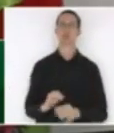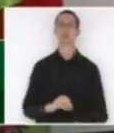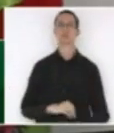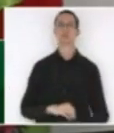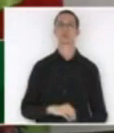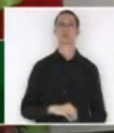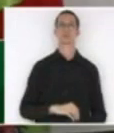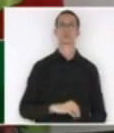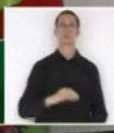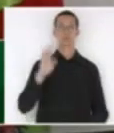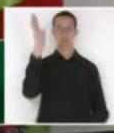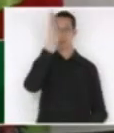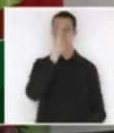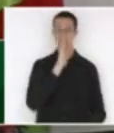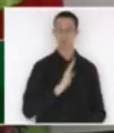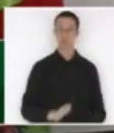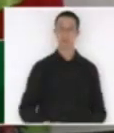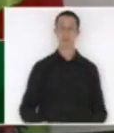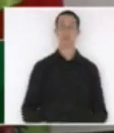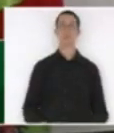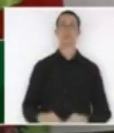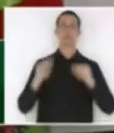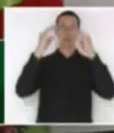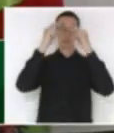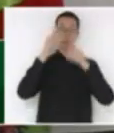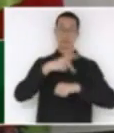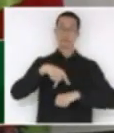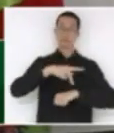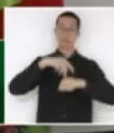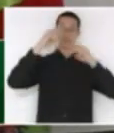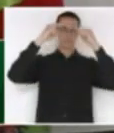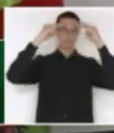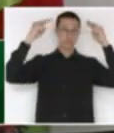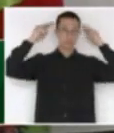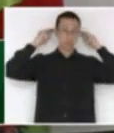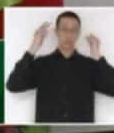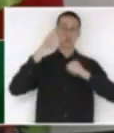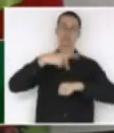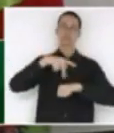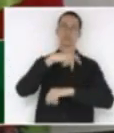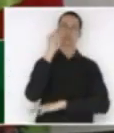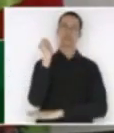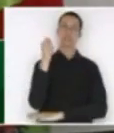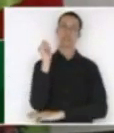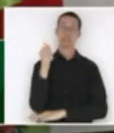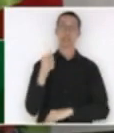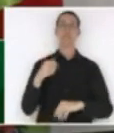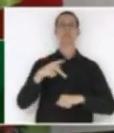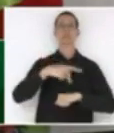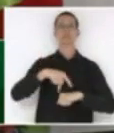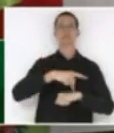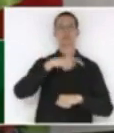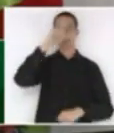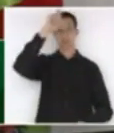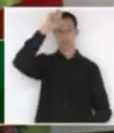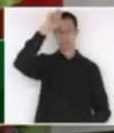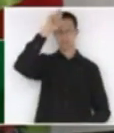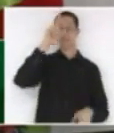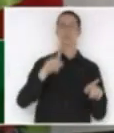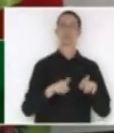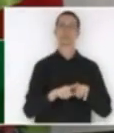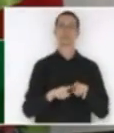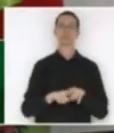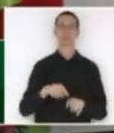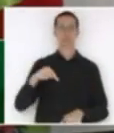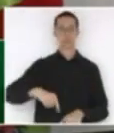do Brasil, do México, da Argentina e da Alemanha. O Brasil tem muito que